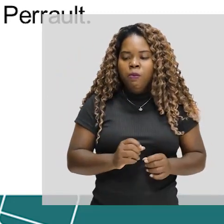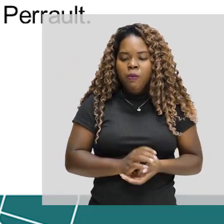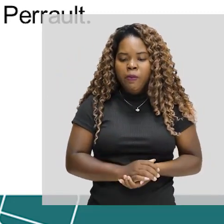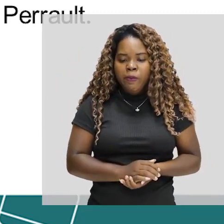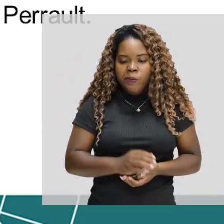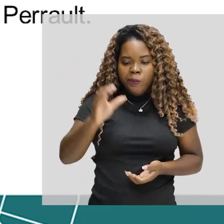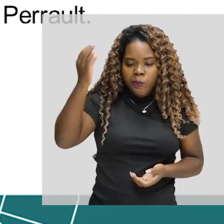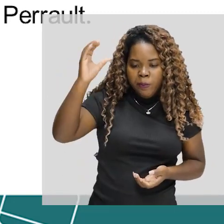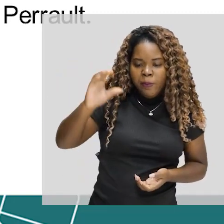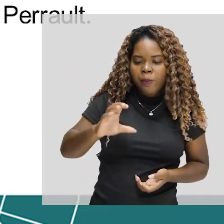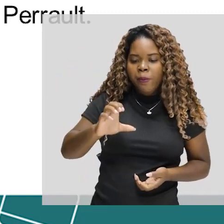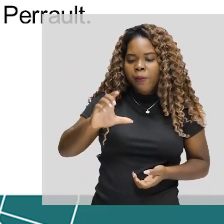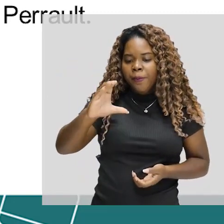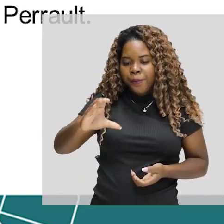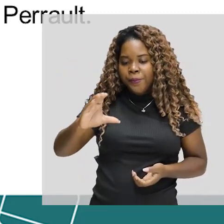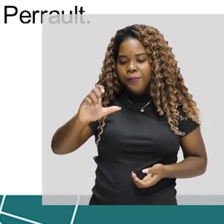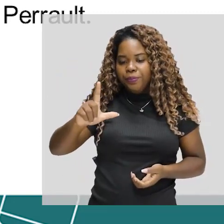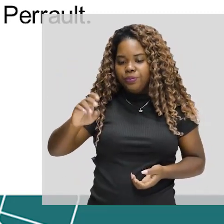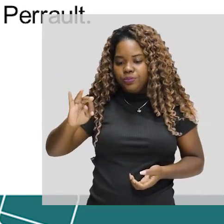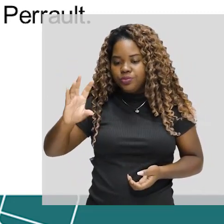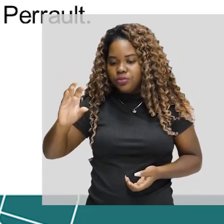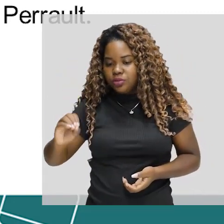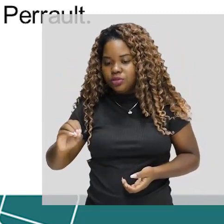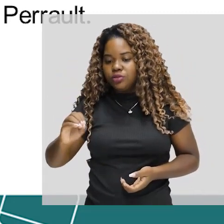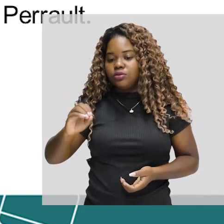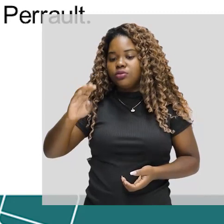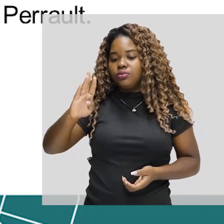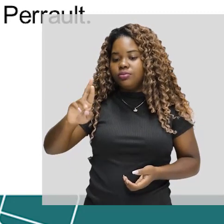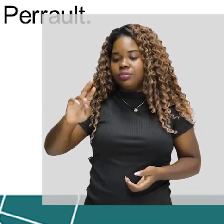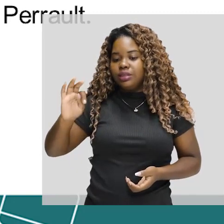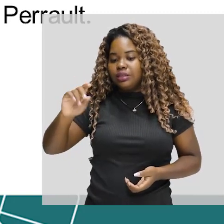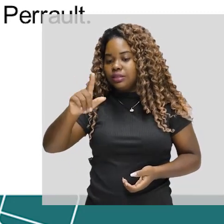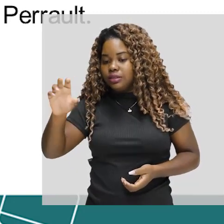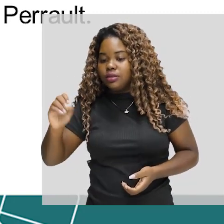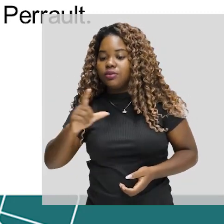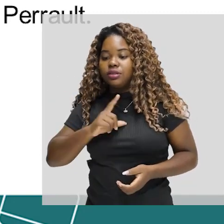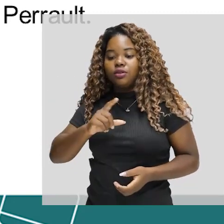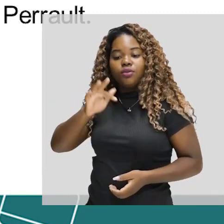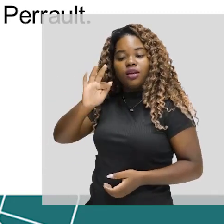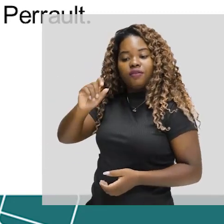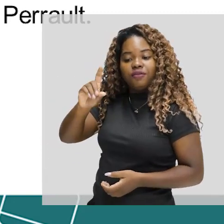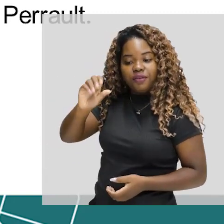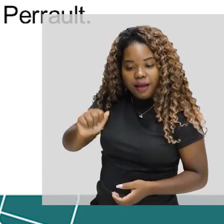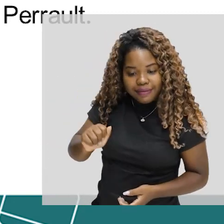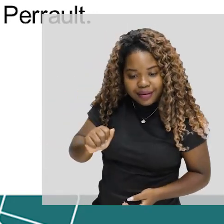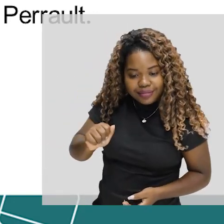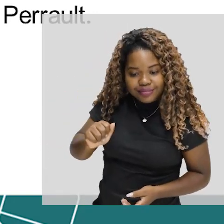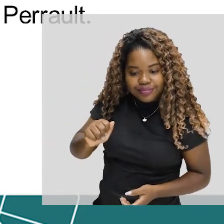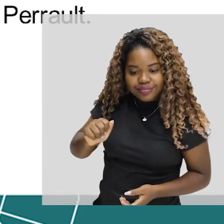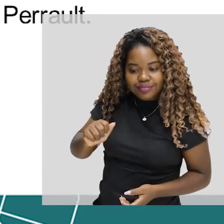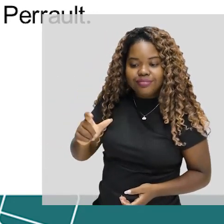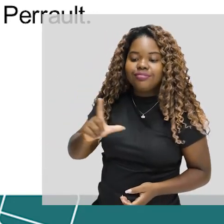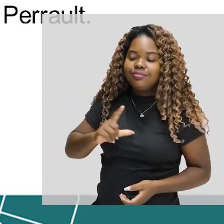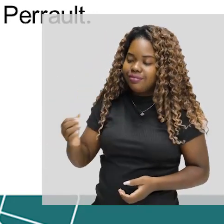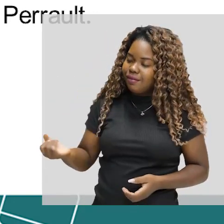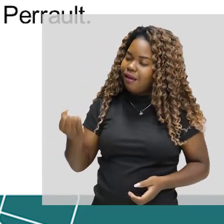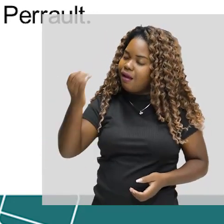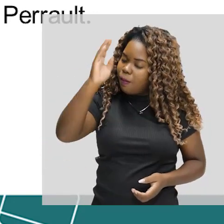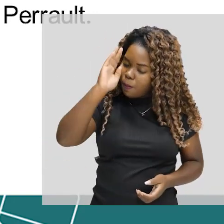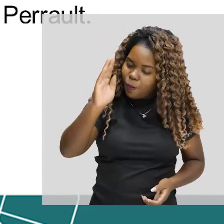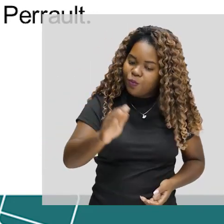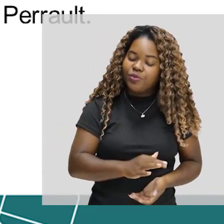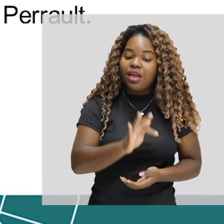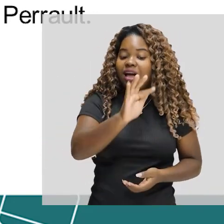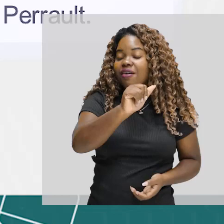atenção, céltico-bretã, na qual a fada, que é um ser fantástico, tem importância fundamental, tá bom?